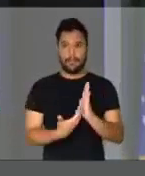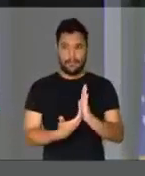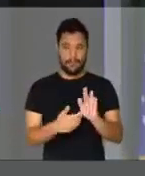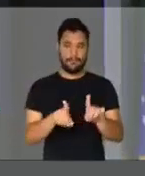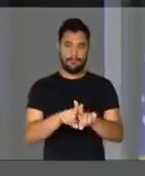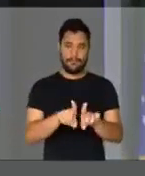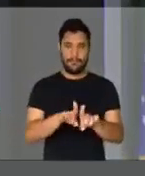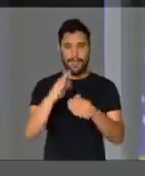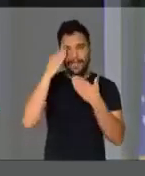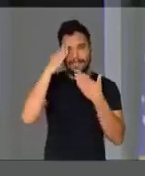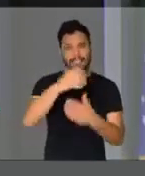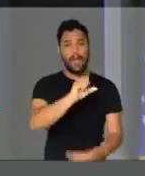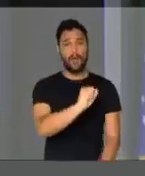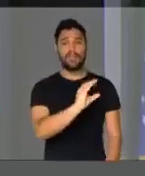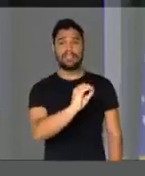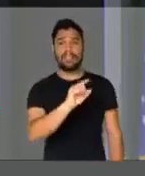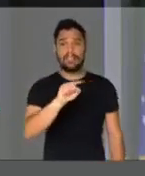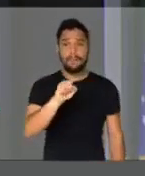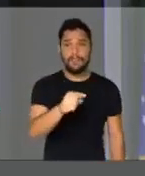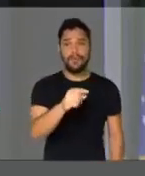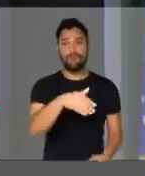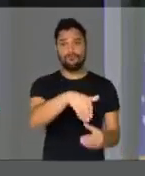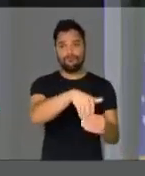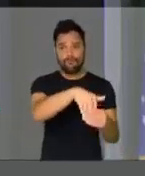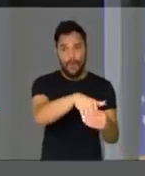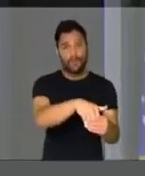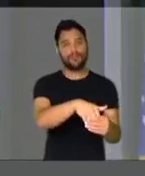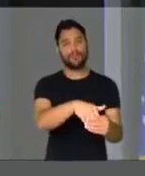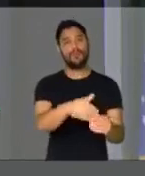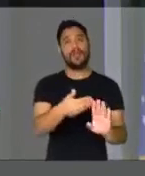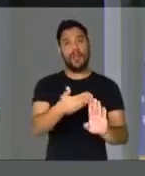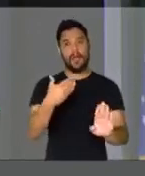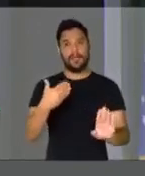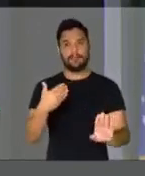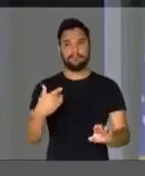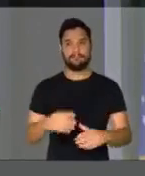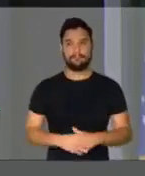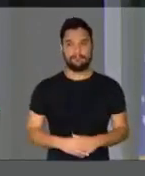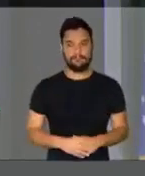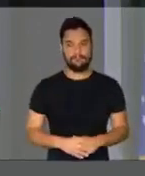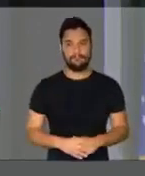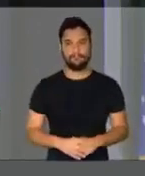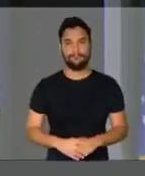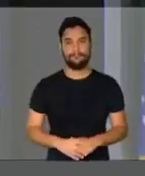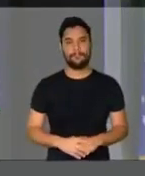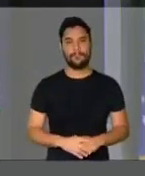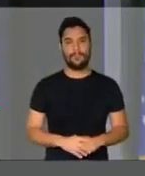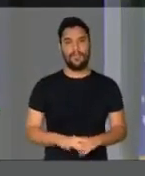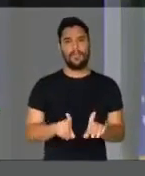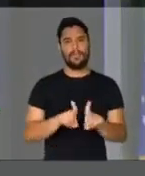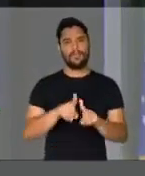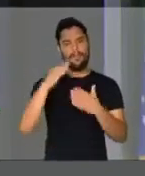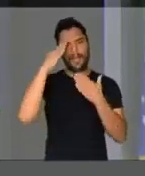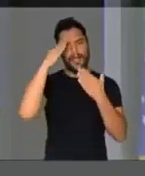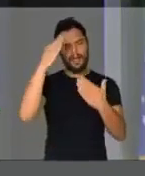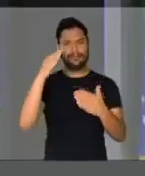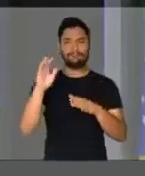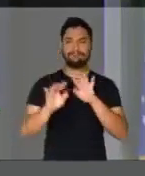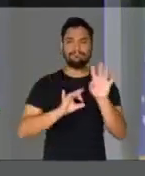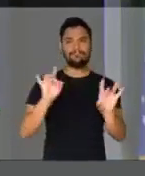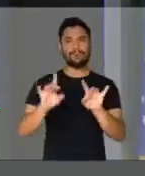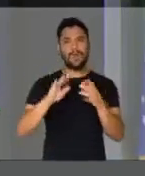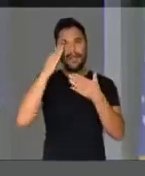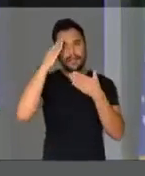agradecer também os quase 80 mil votos confiados a mim no último pleito eleitoral. E com gratidão ainda mais especial,